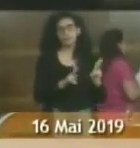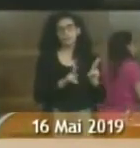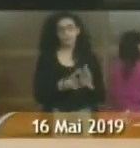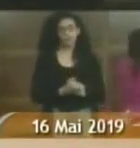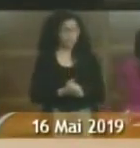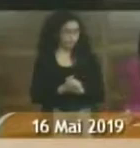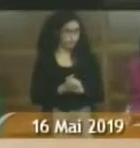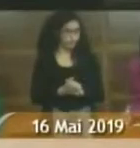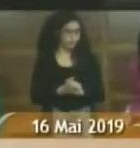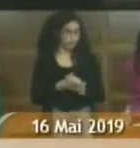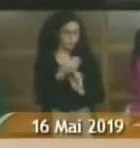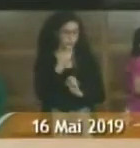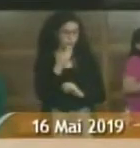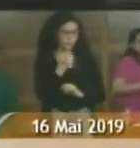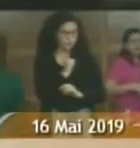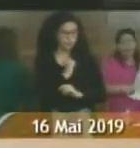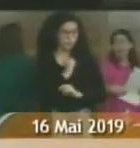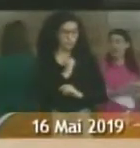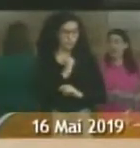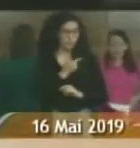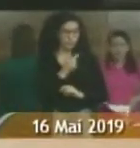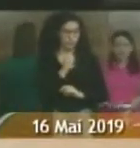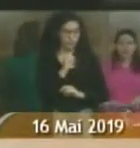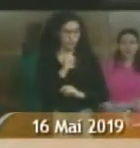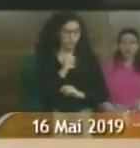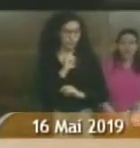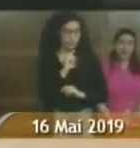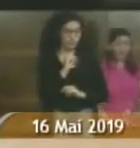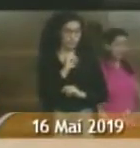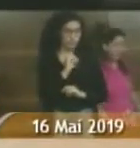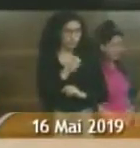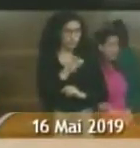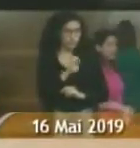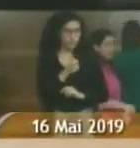Mambucaba. Indicação número 2956.